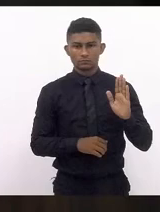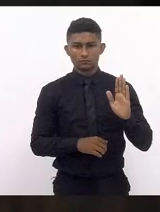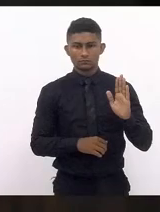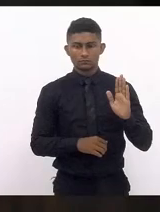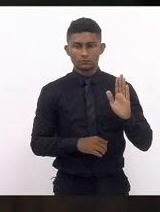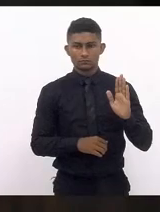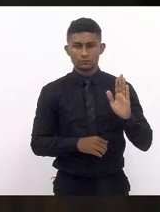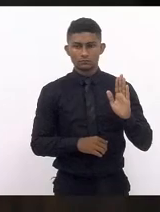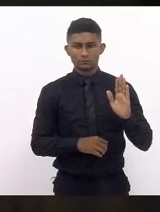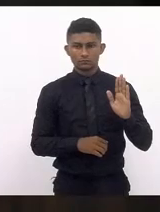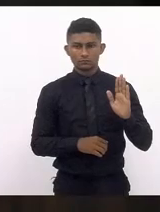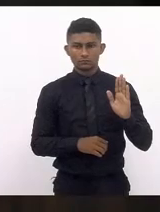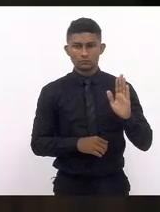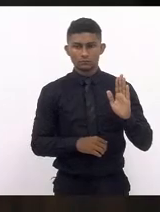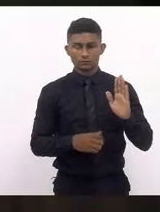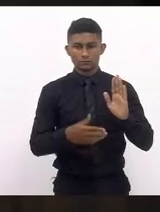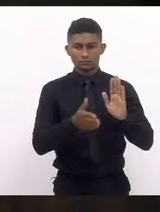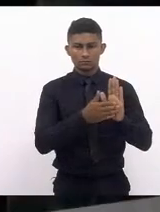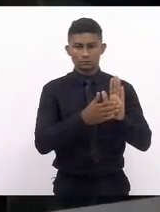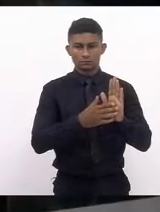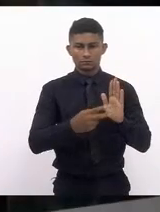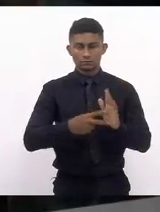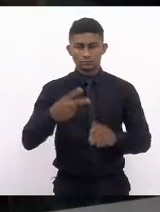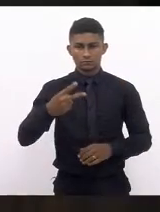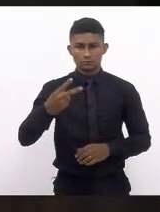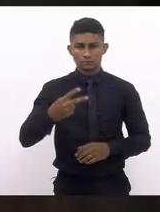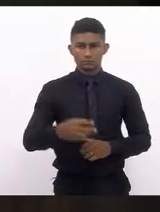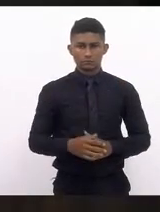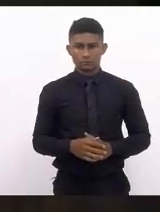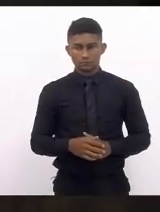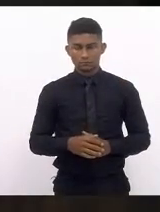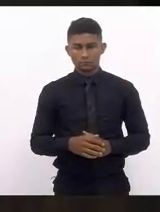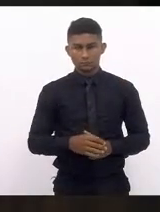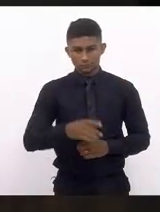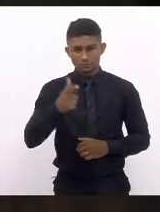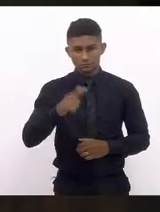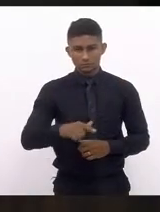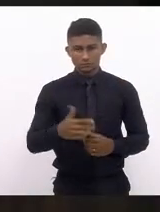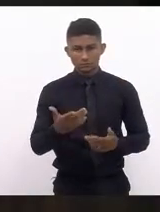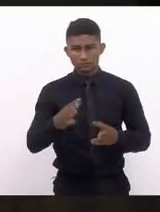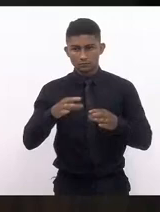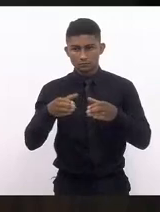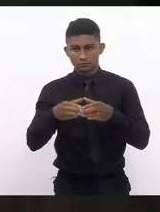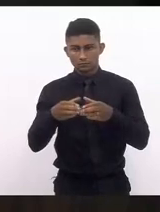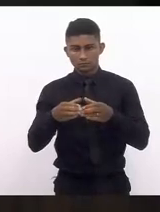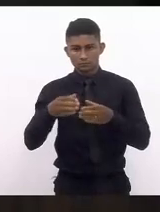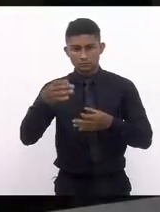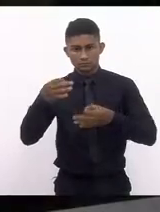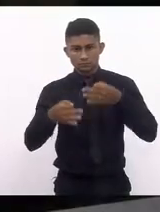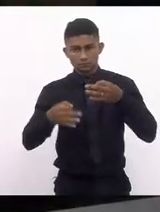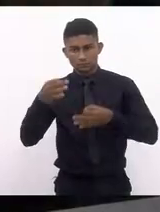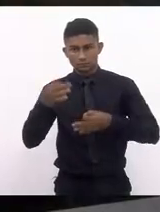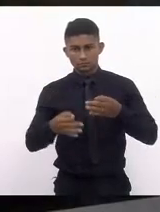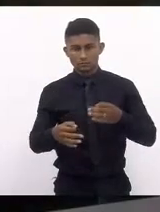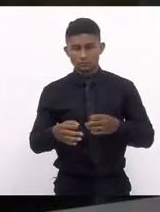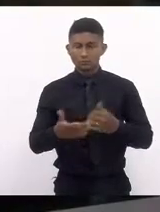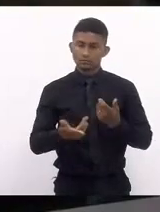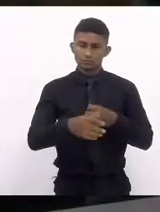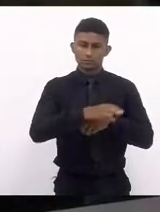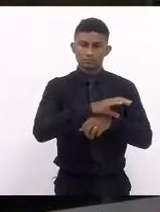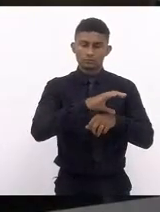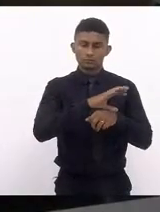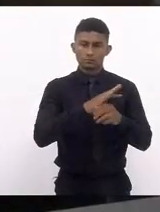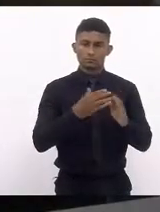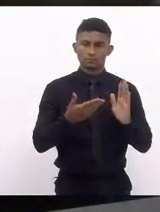Esse é o segundo a pauta dupla isole novamente parecer da comissão de quais são os sepultada Márcio pela funcionalidade